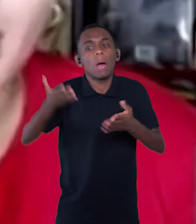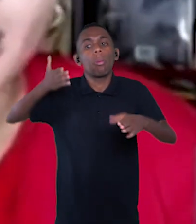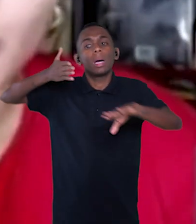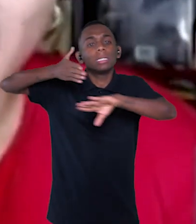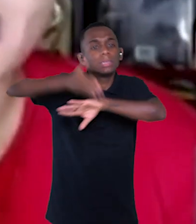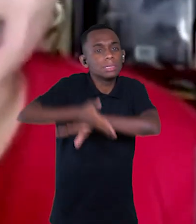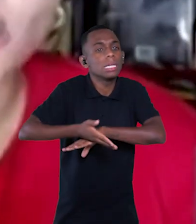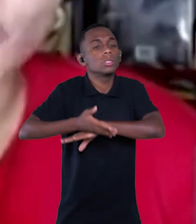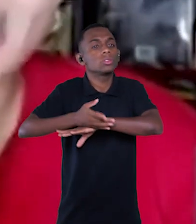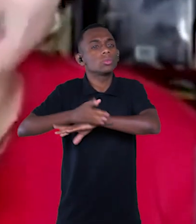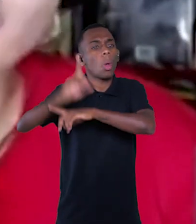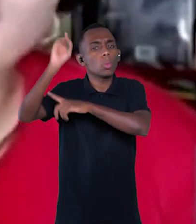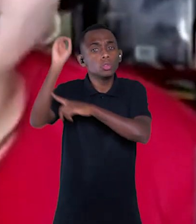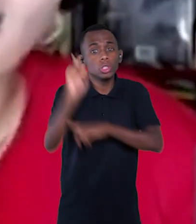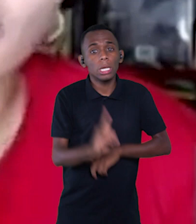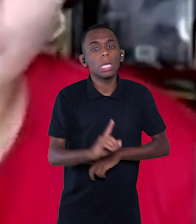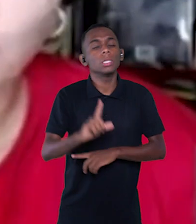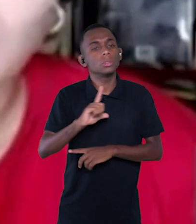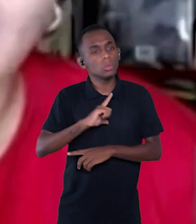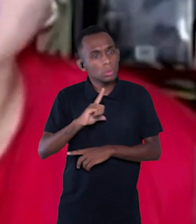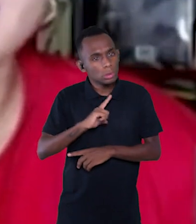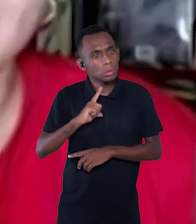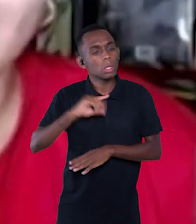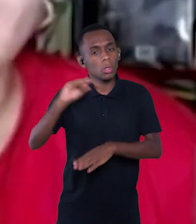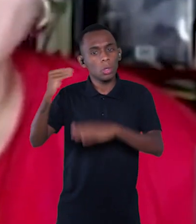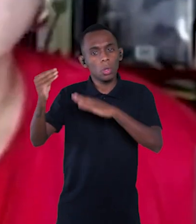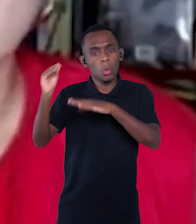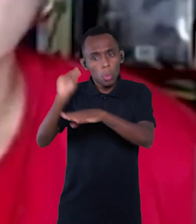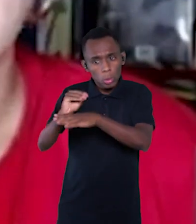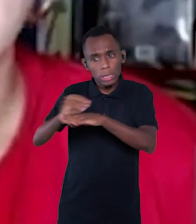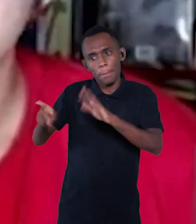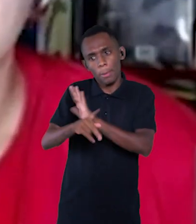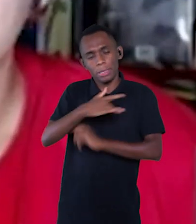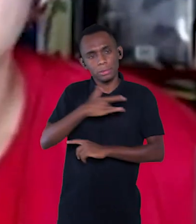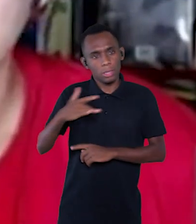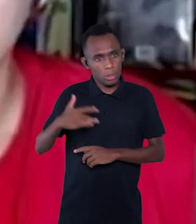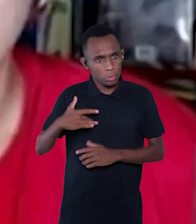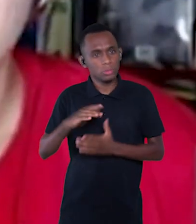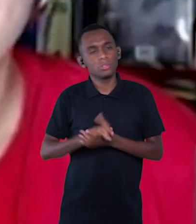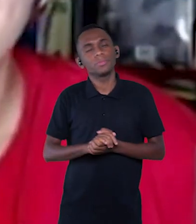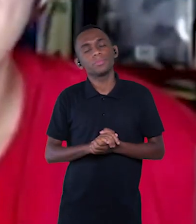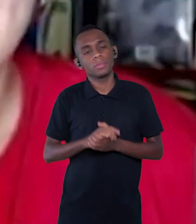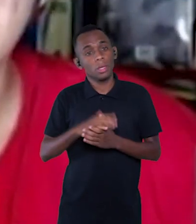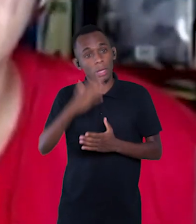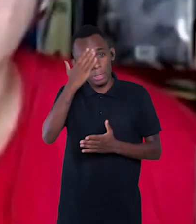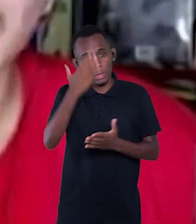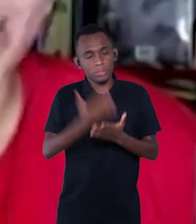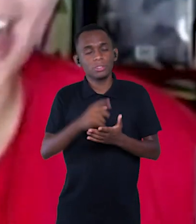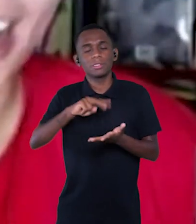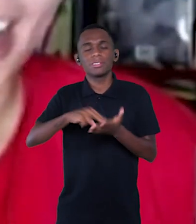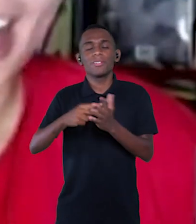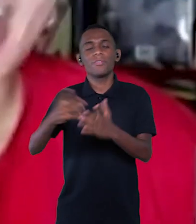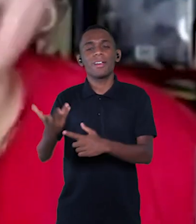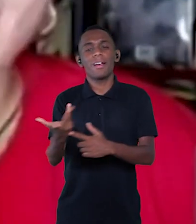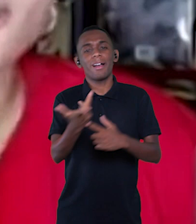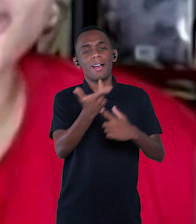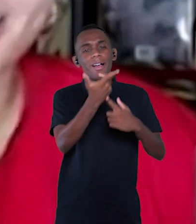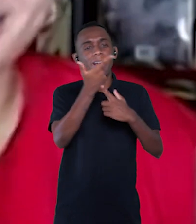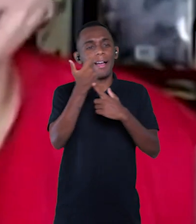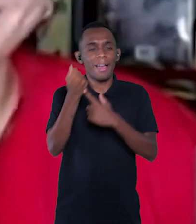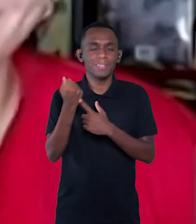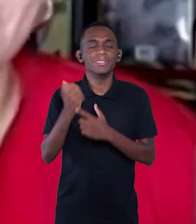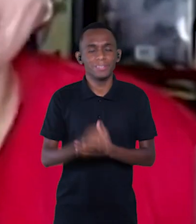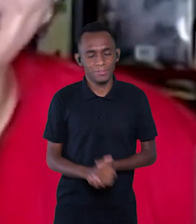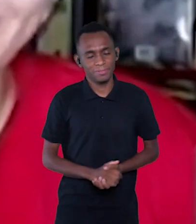dar a elas o acesso a esse direito que elas têm de cuidar da própria saúde. Essa que eu acho que é a